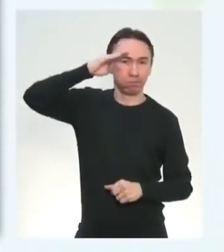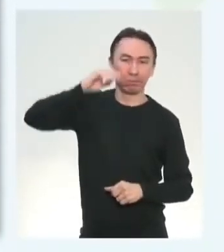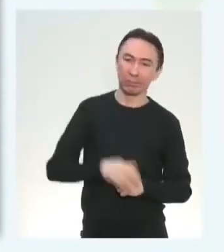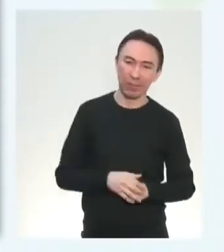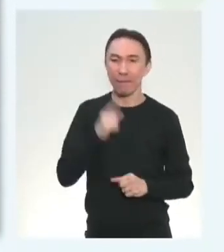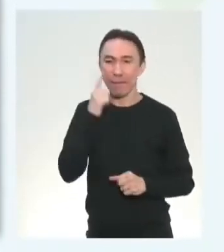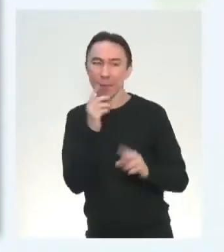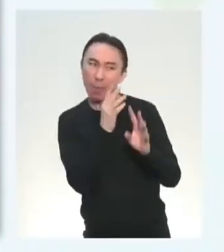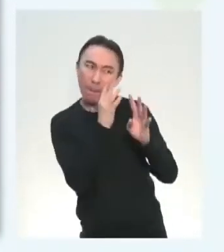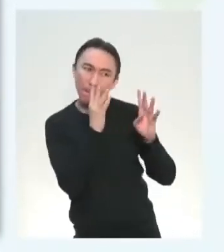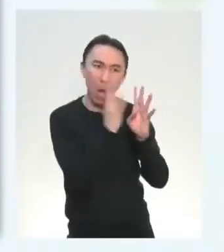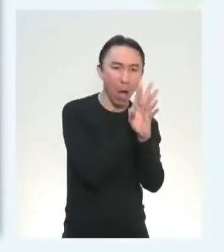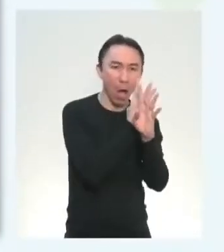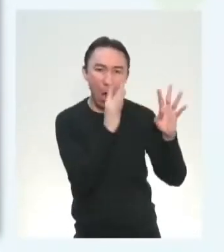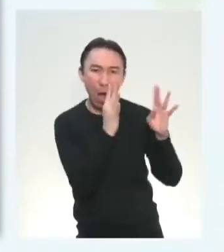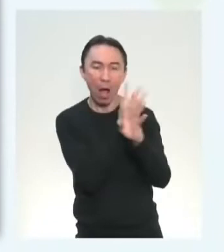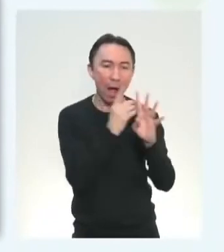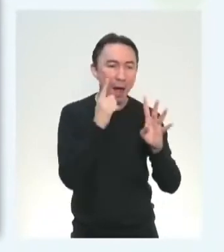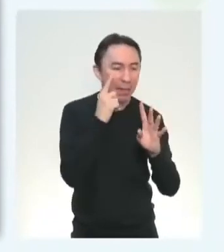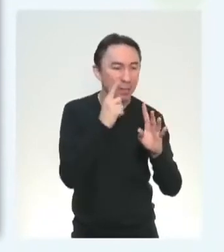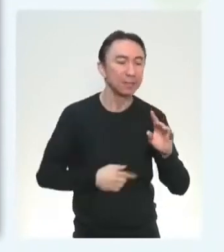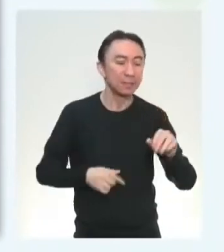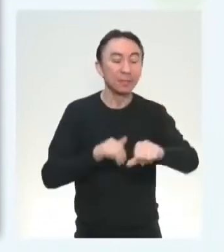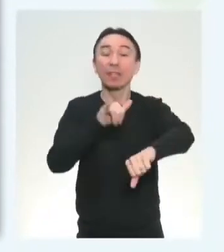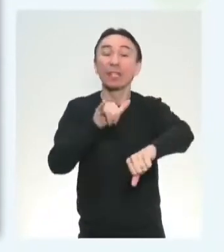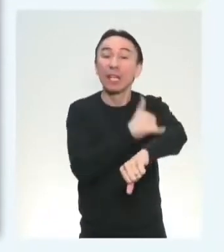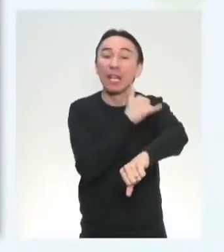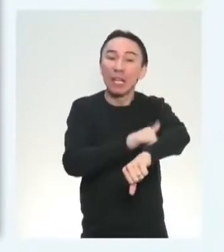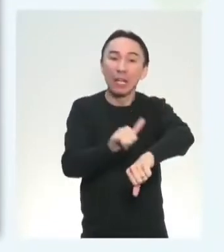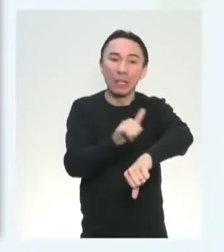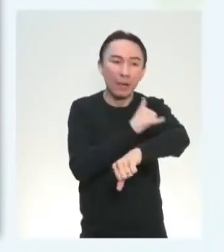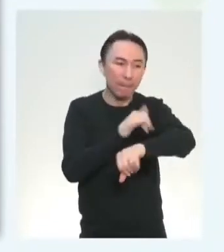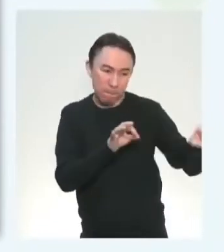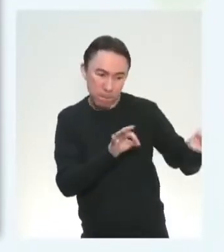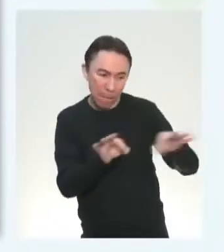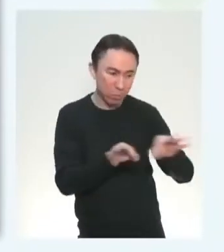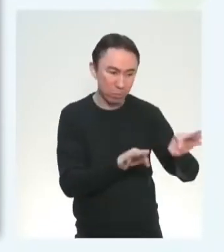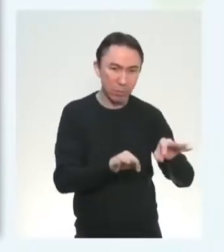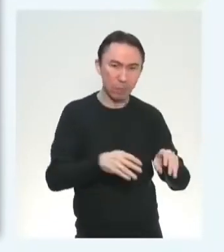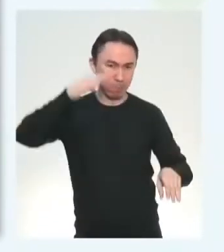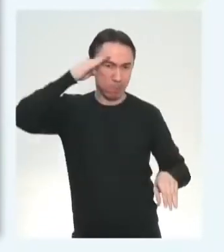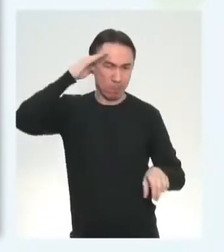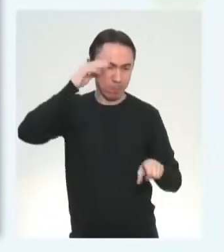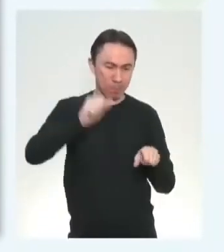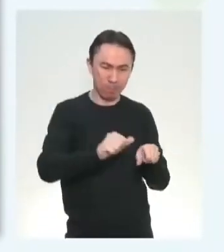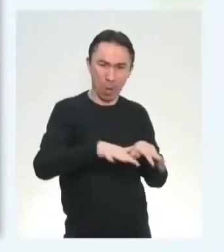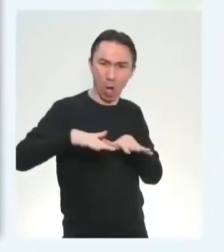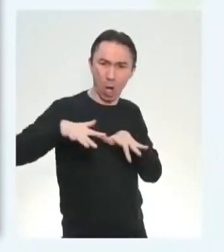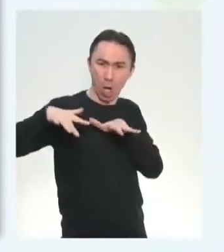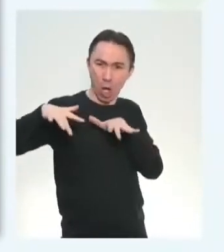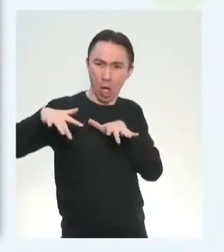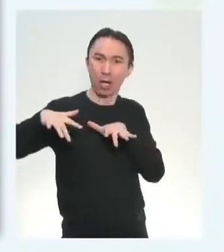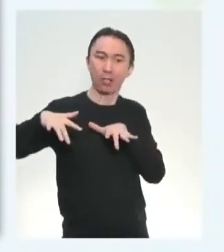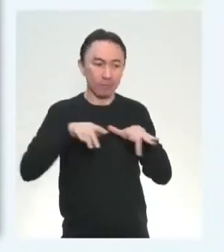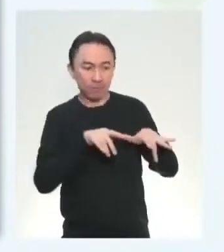de inimigos e planejamento estratégico do posicionamento de tropas.